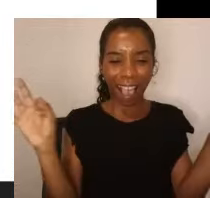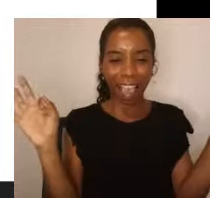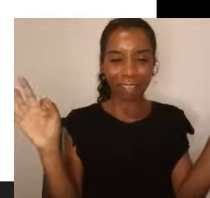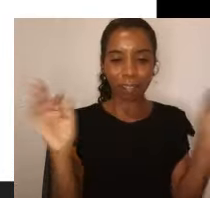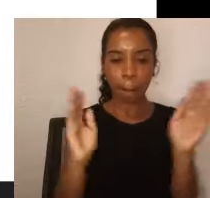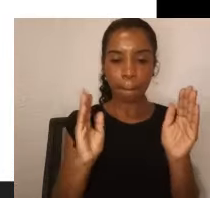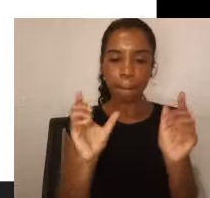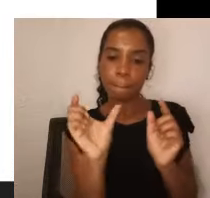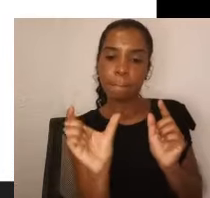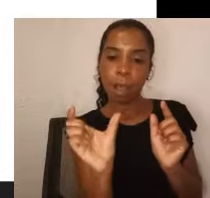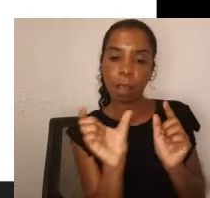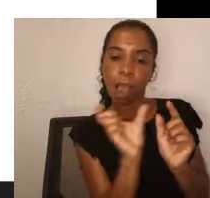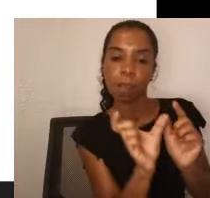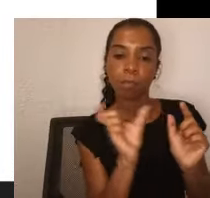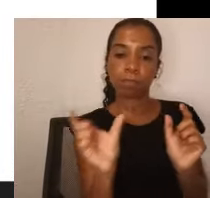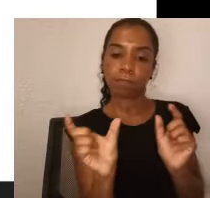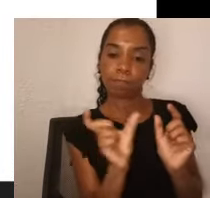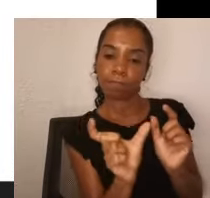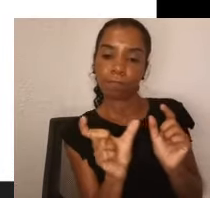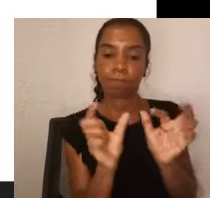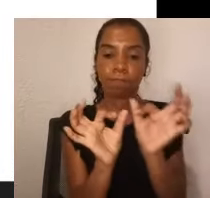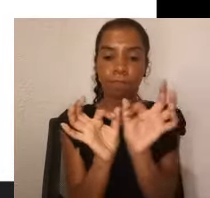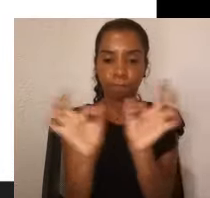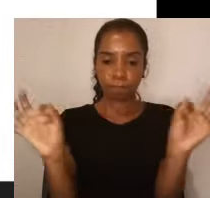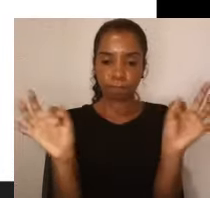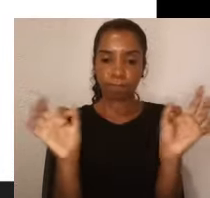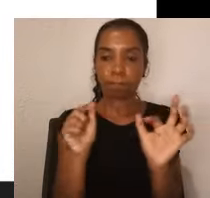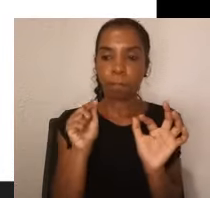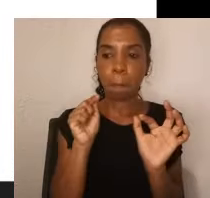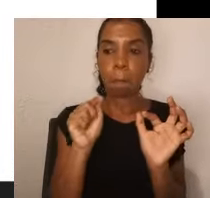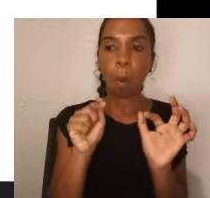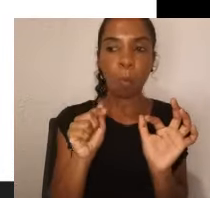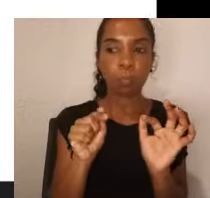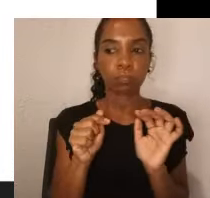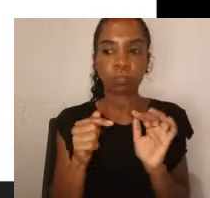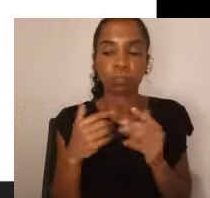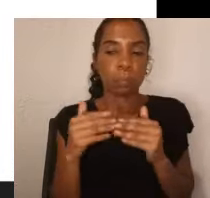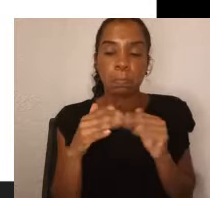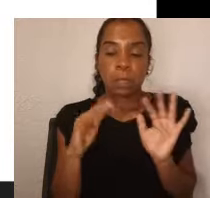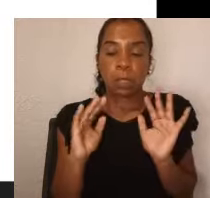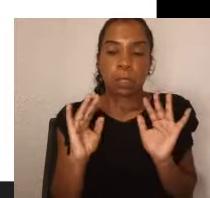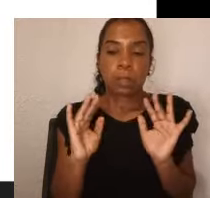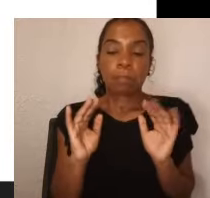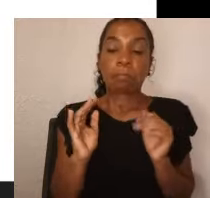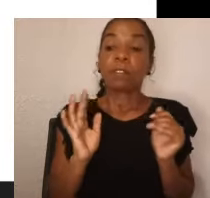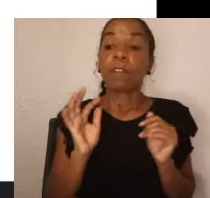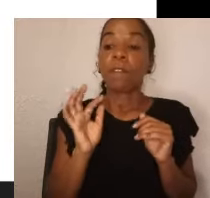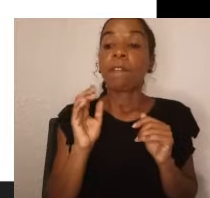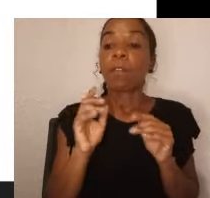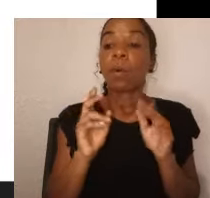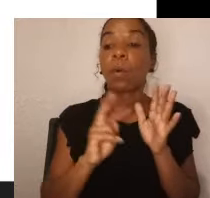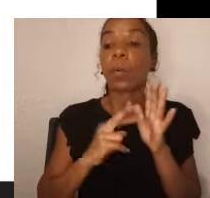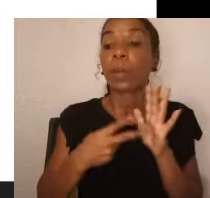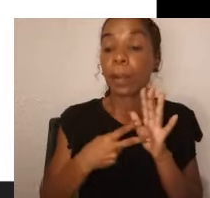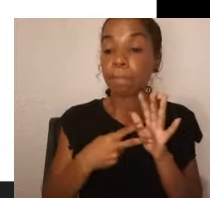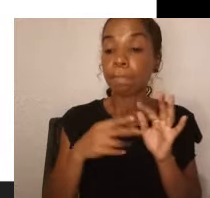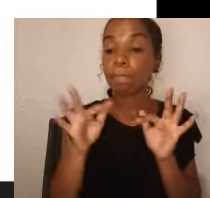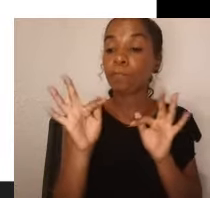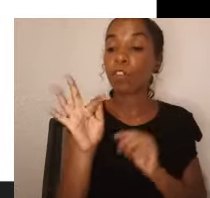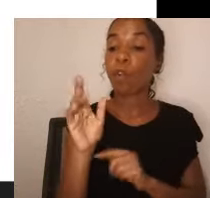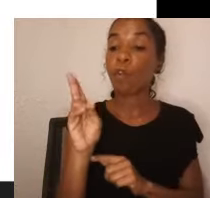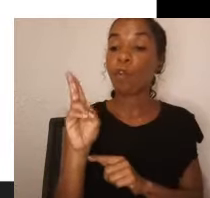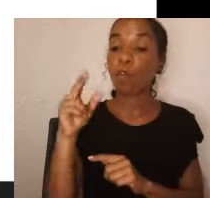seja simplesmente um único ponto, né? Nós vamos dizer que a função f ela é contínua